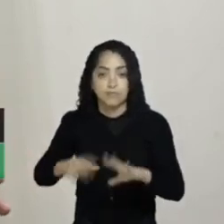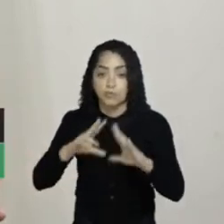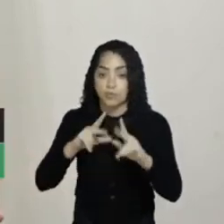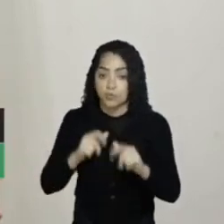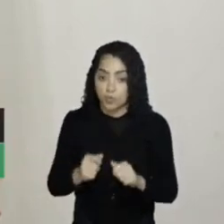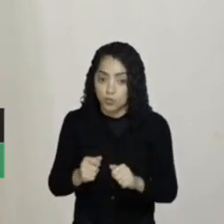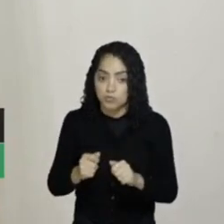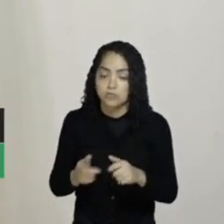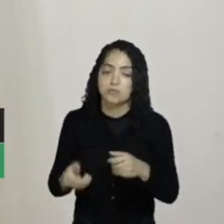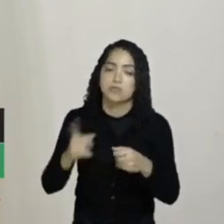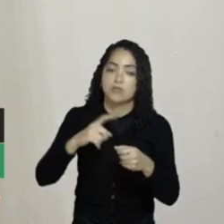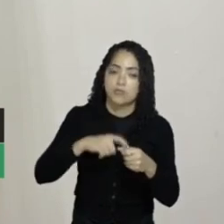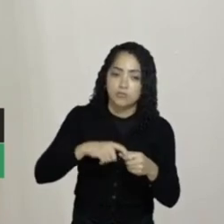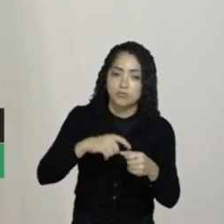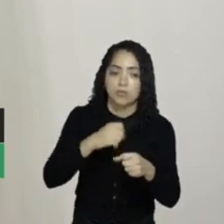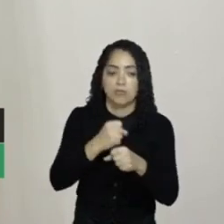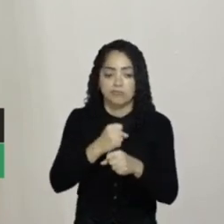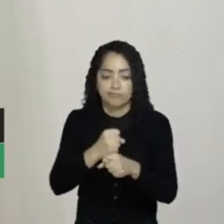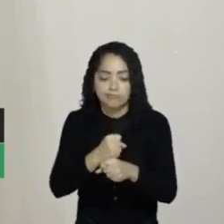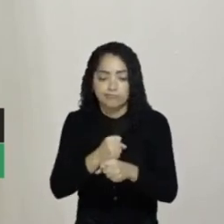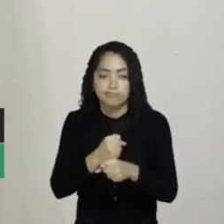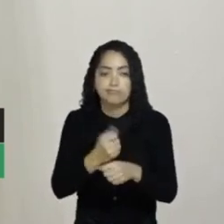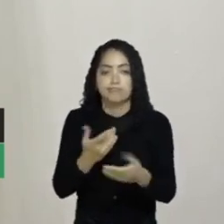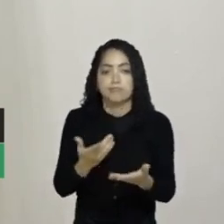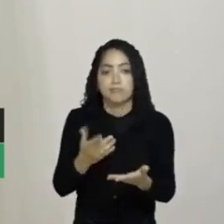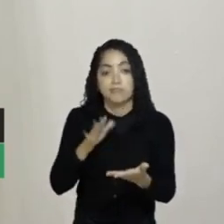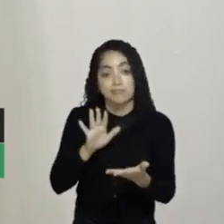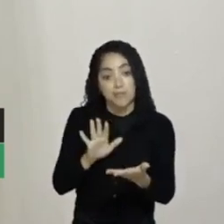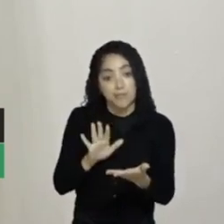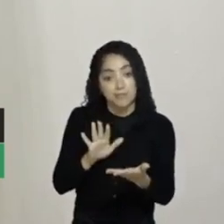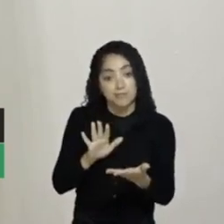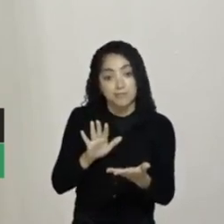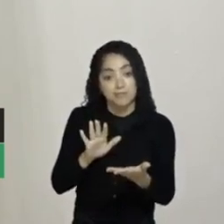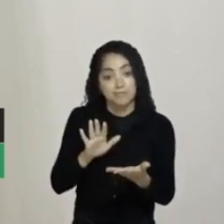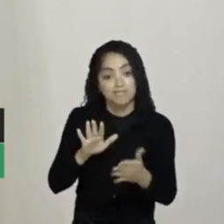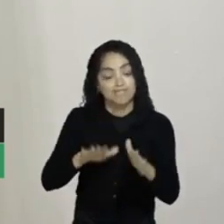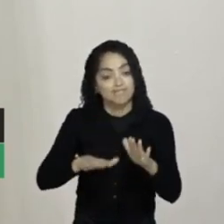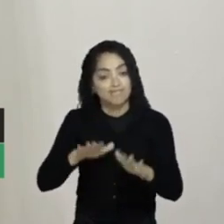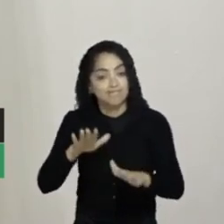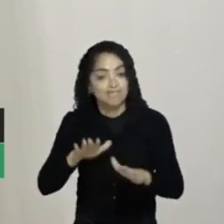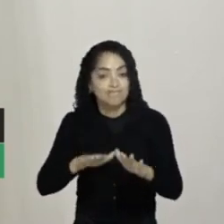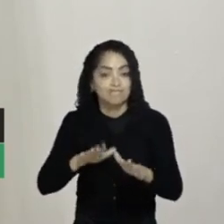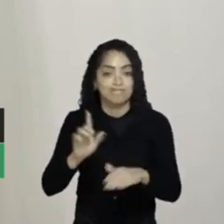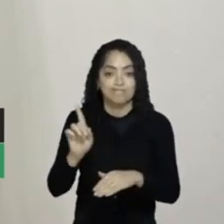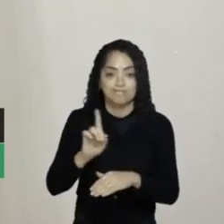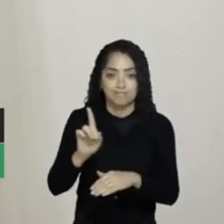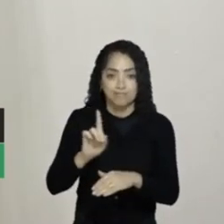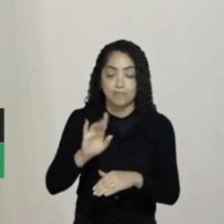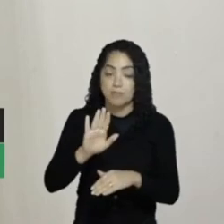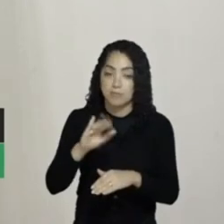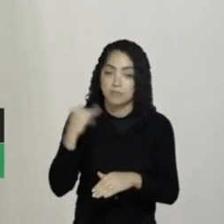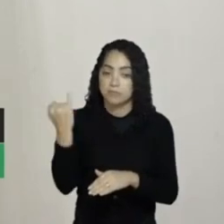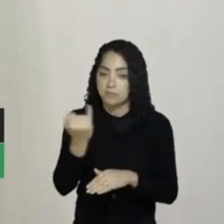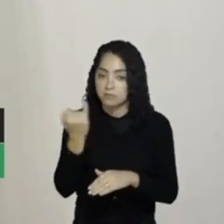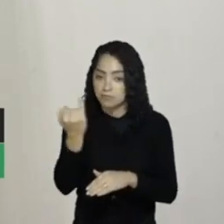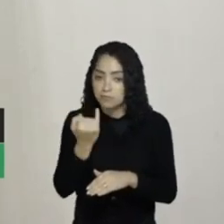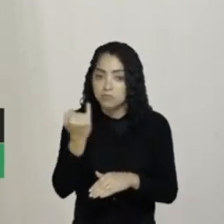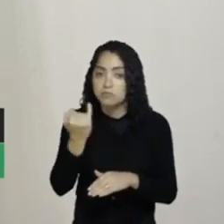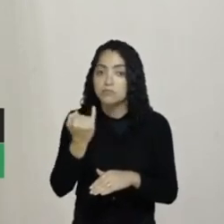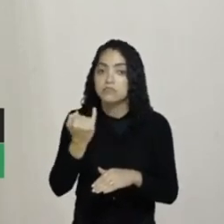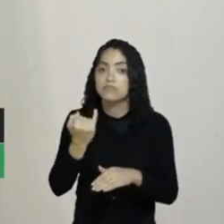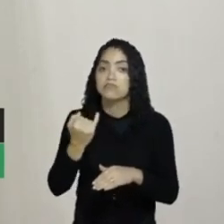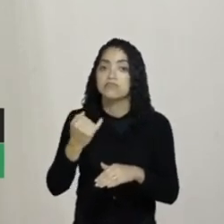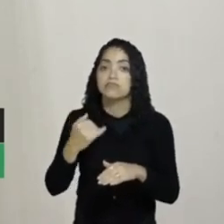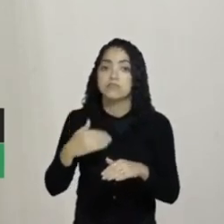retomadas Mas provavelmente isso não vai acontecer agora é importante que o governo do estado dar um passo